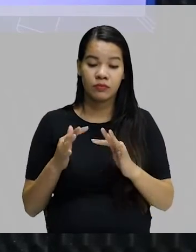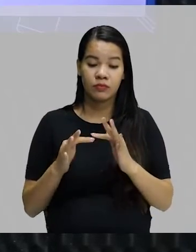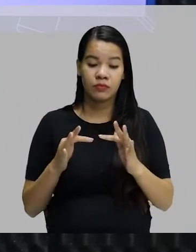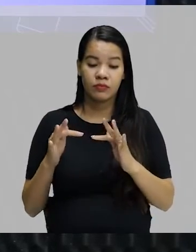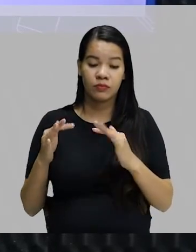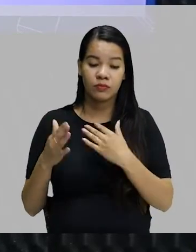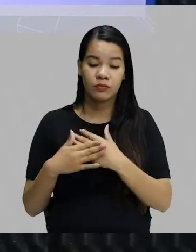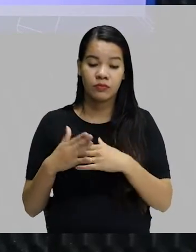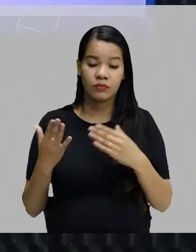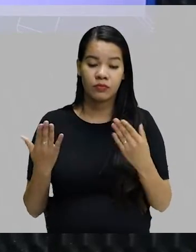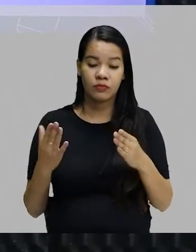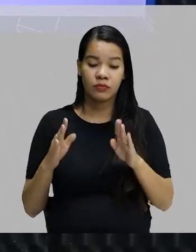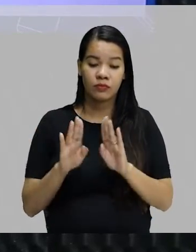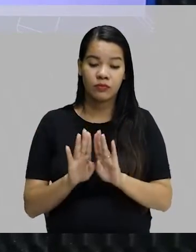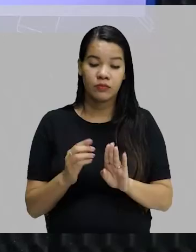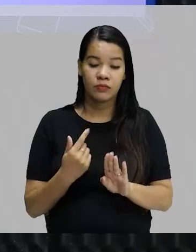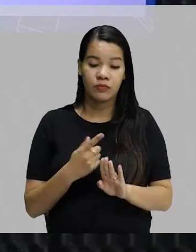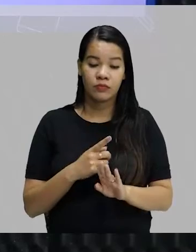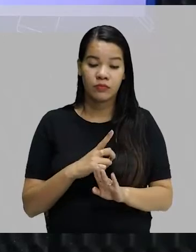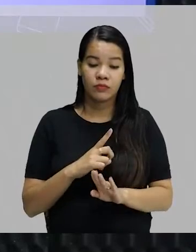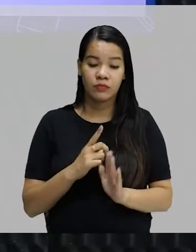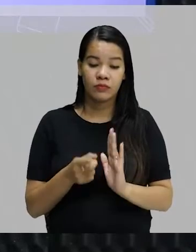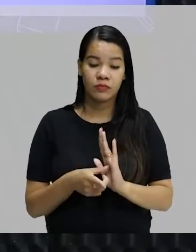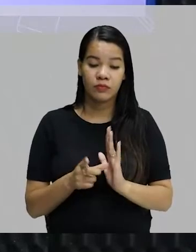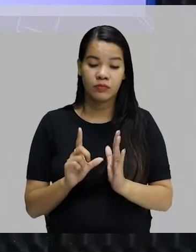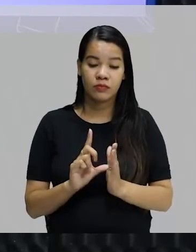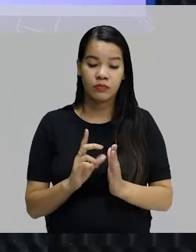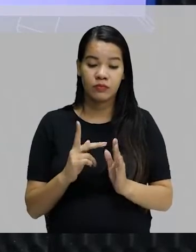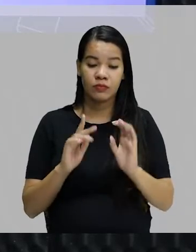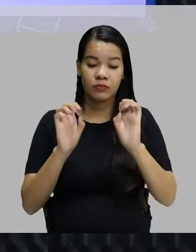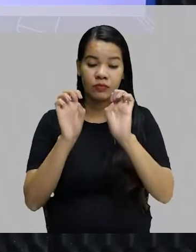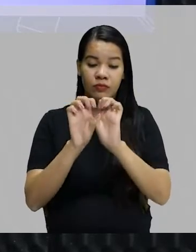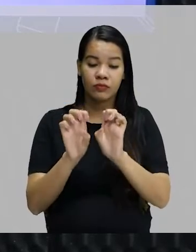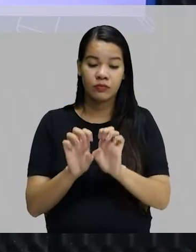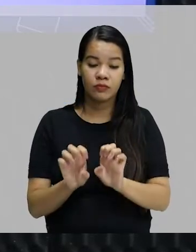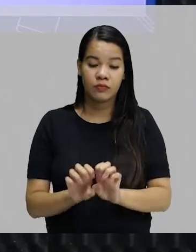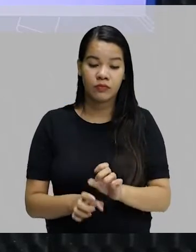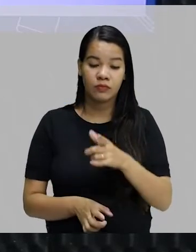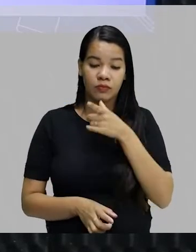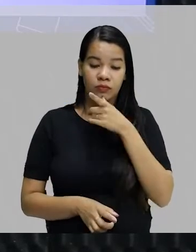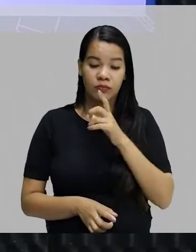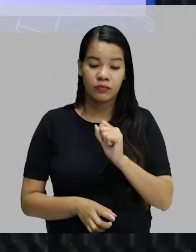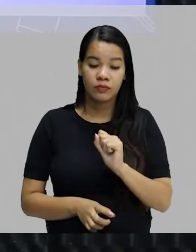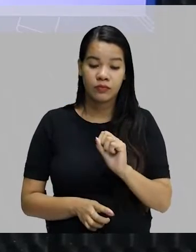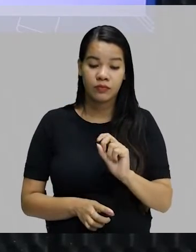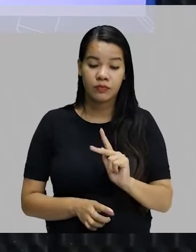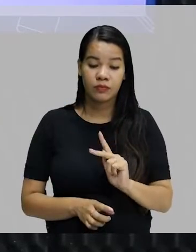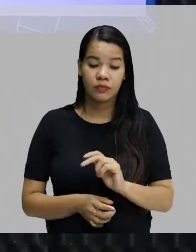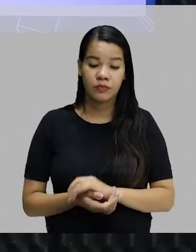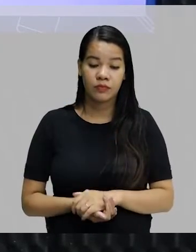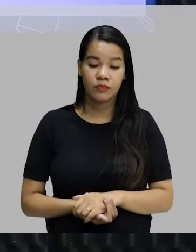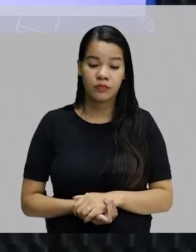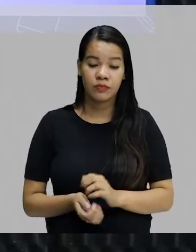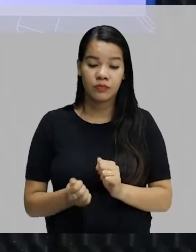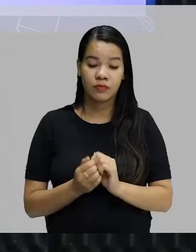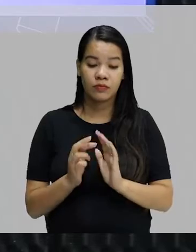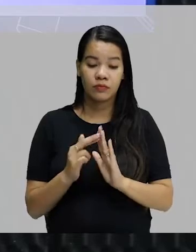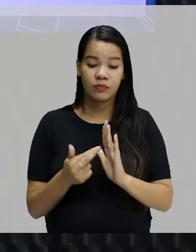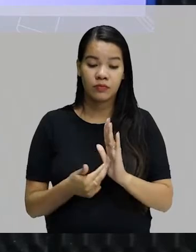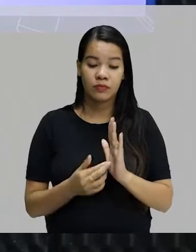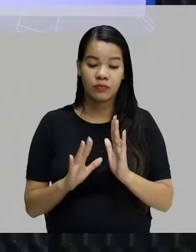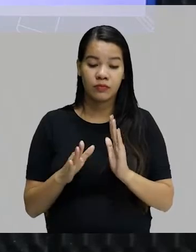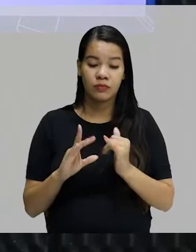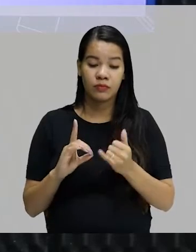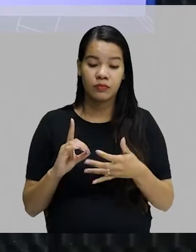mais fechada que nós tínhamos antes, né, dessa estrutura da linguagem, certo? E com regras determinadas